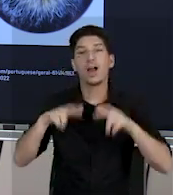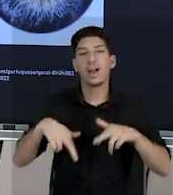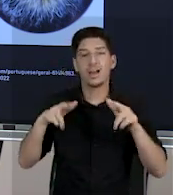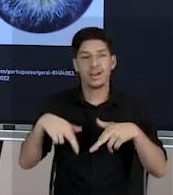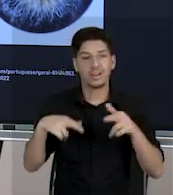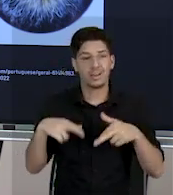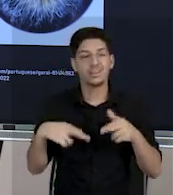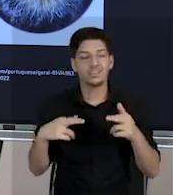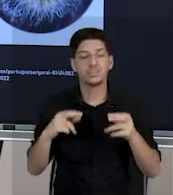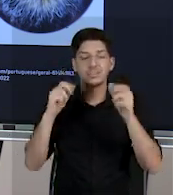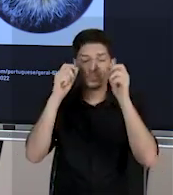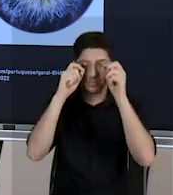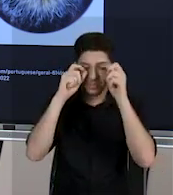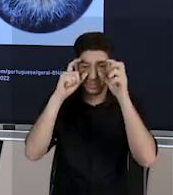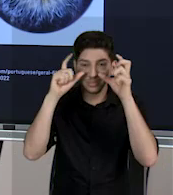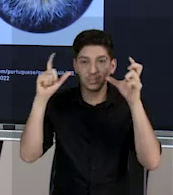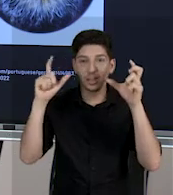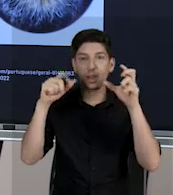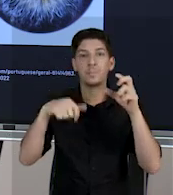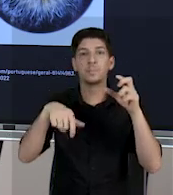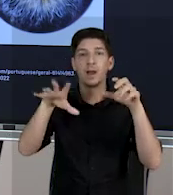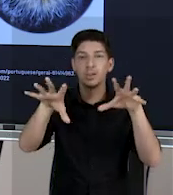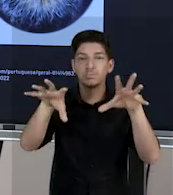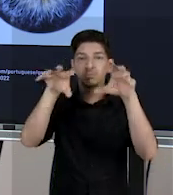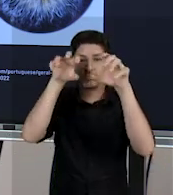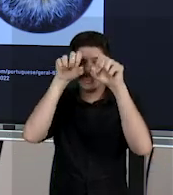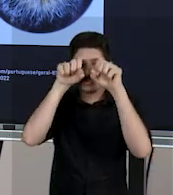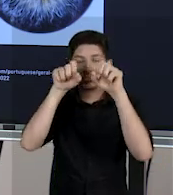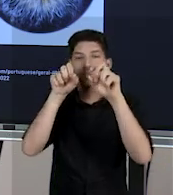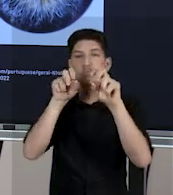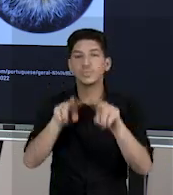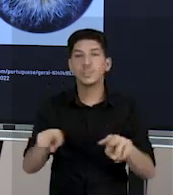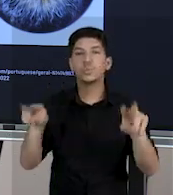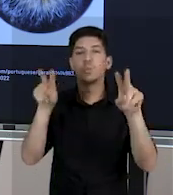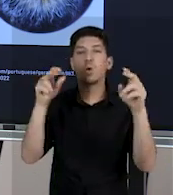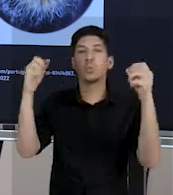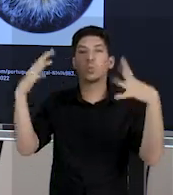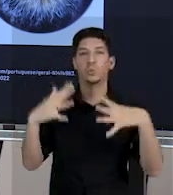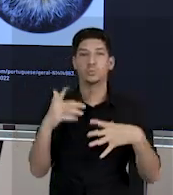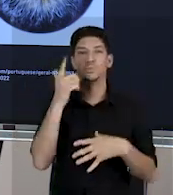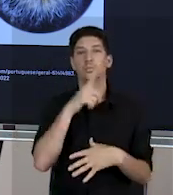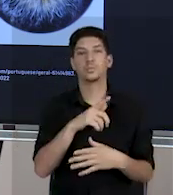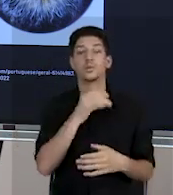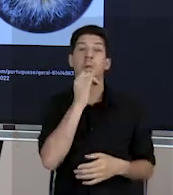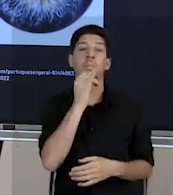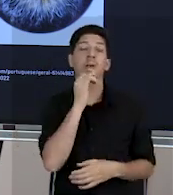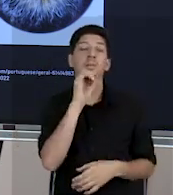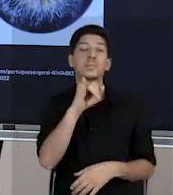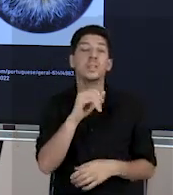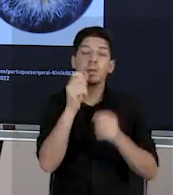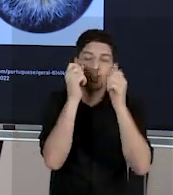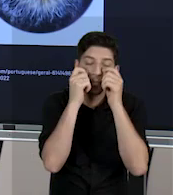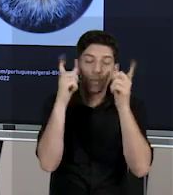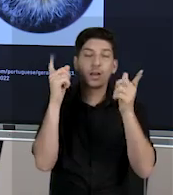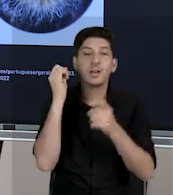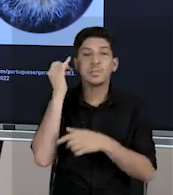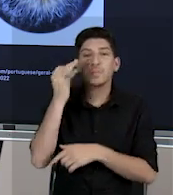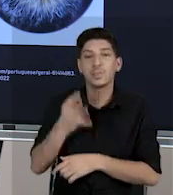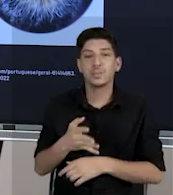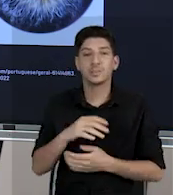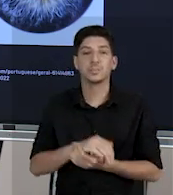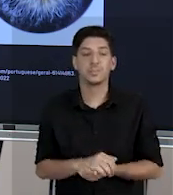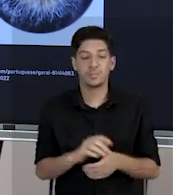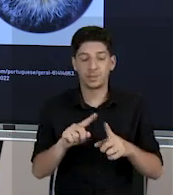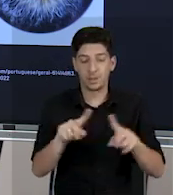dela, para a entrada de maior quantidade de luz. O que acontece quando a gente acorda, por exemplo, de madrugada? Nosso quarto é